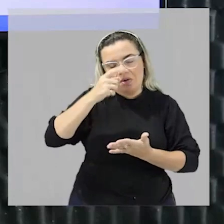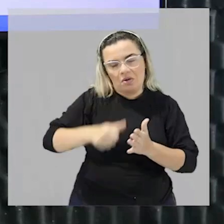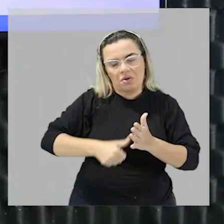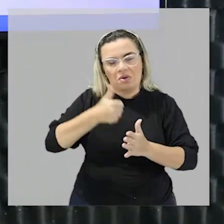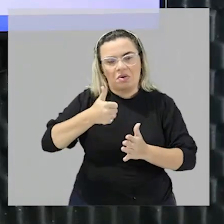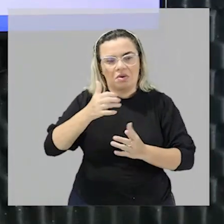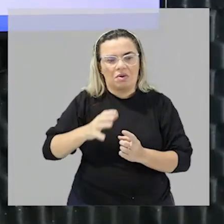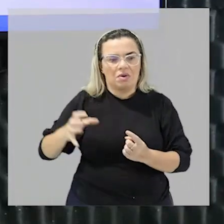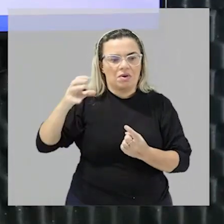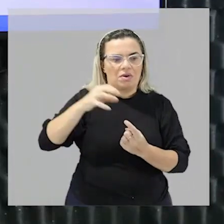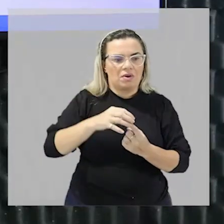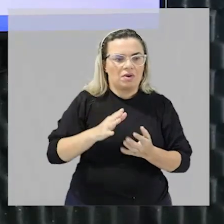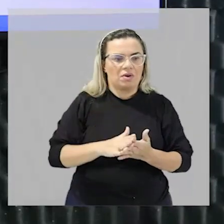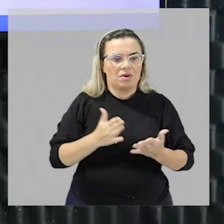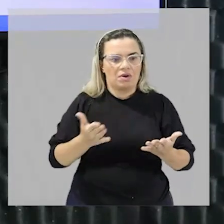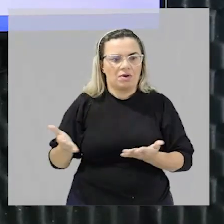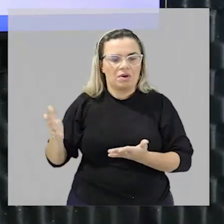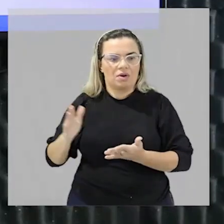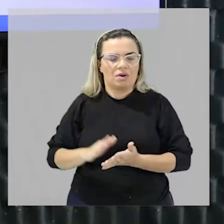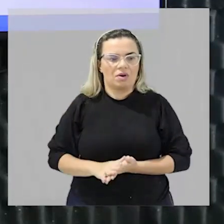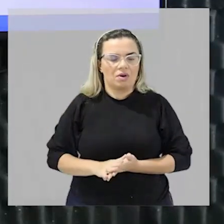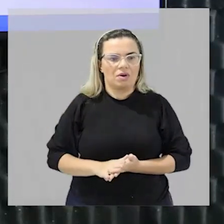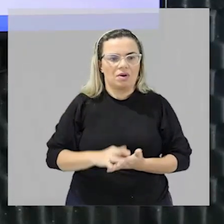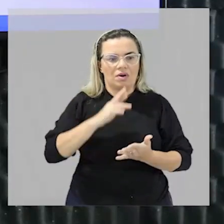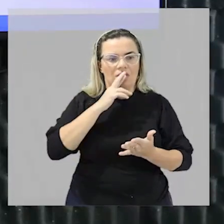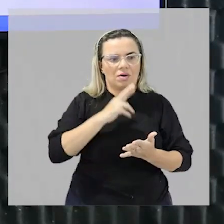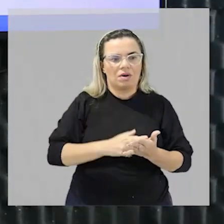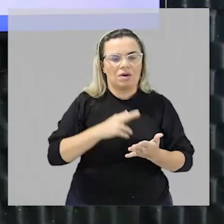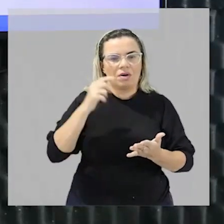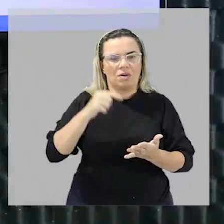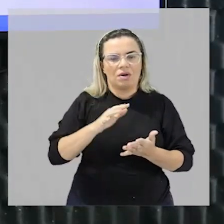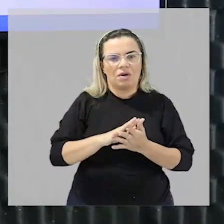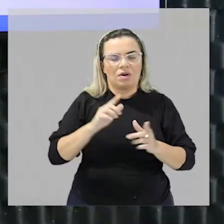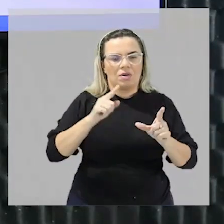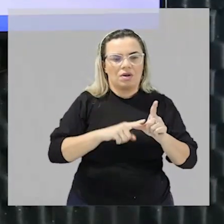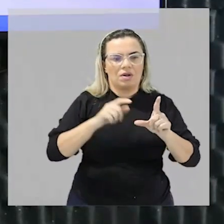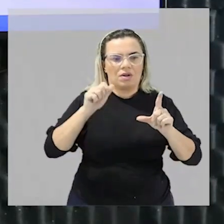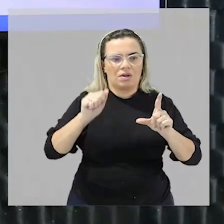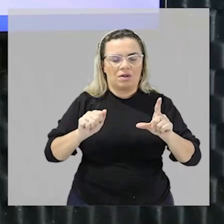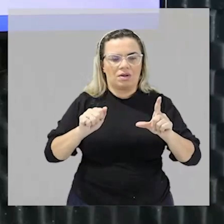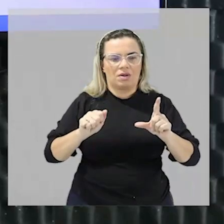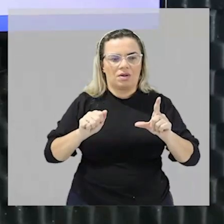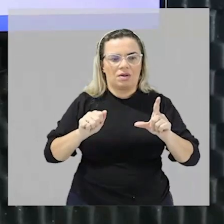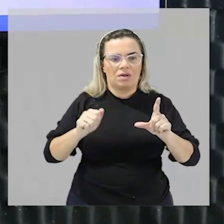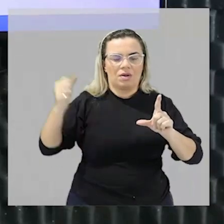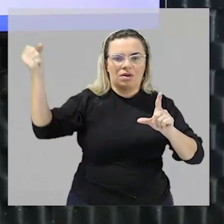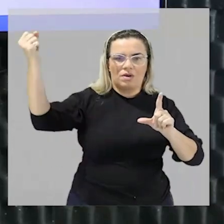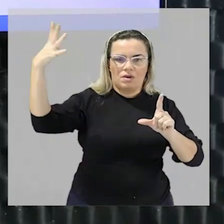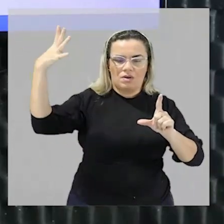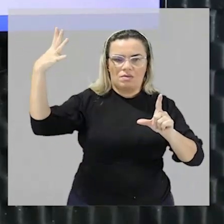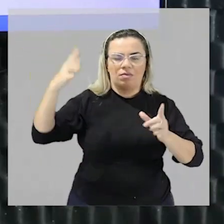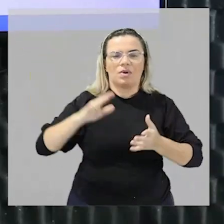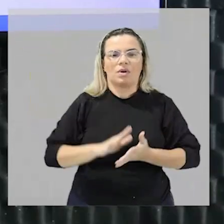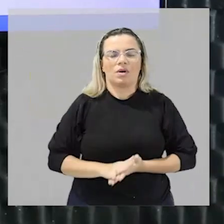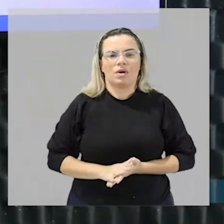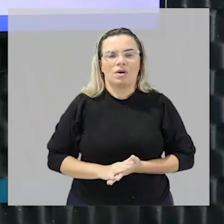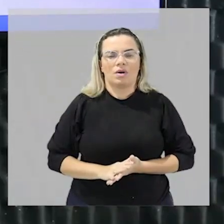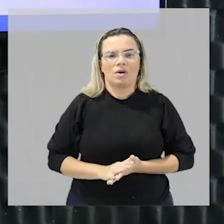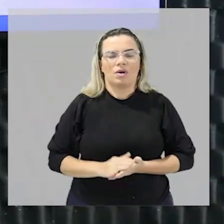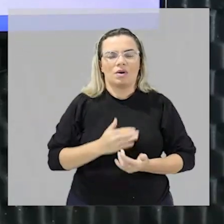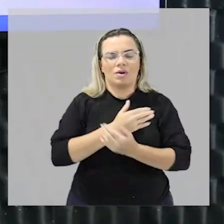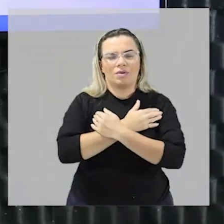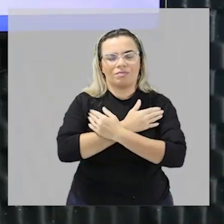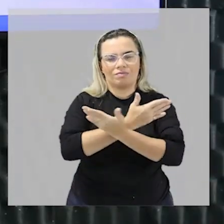dos princípios o quê? Iluministas. Então, resposta letra A. Ok, galera? Beleza? Um grande